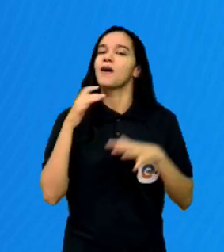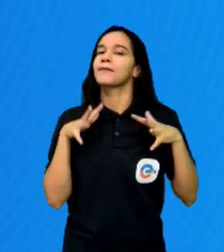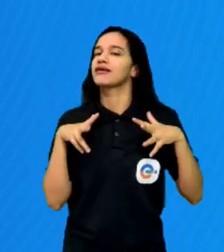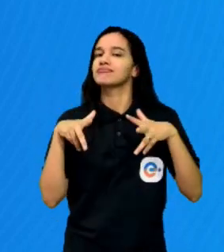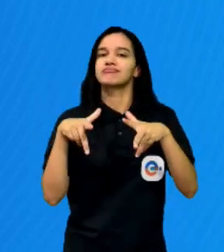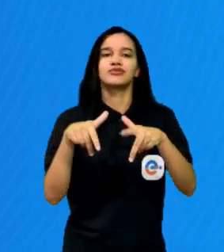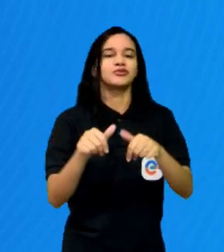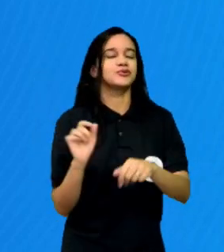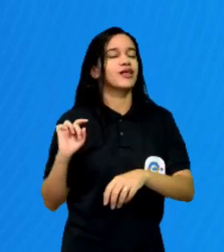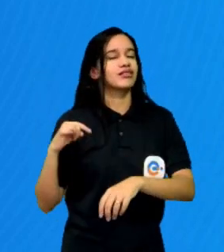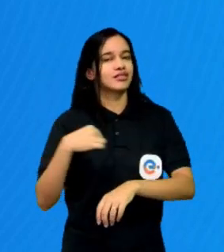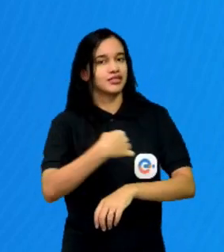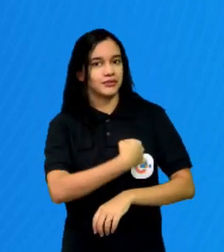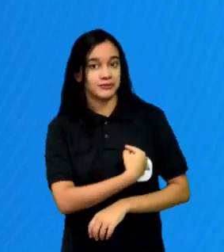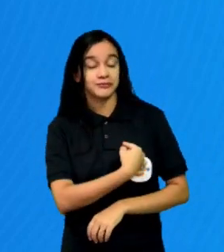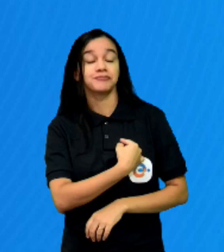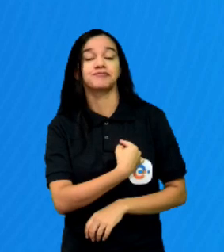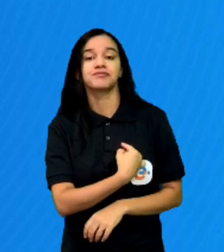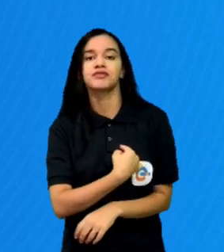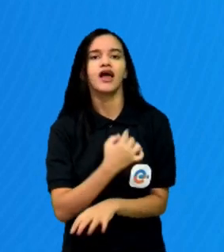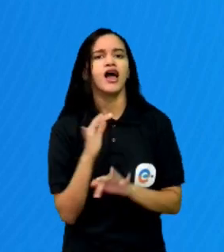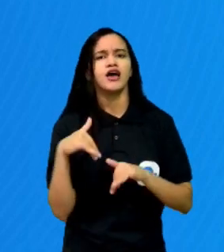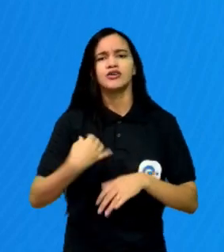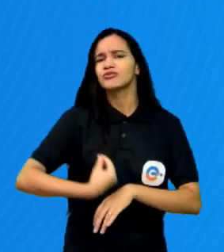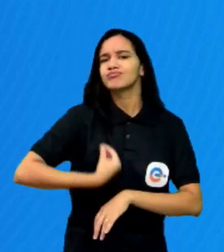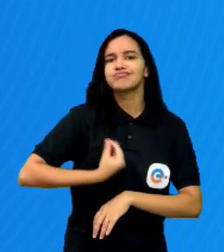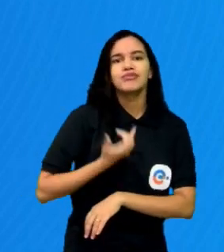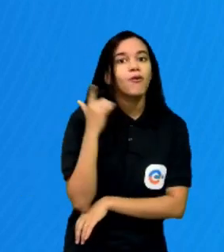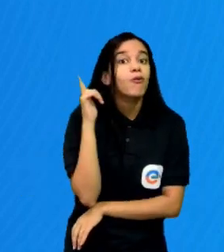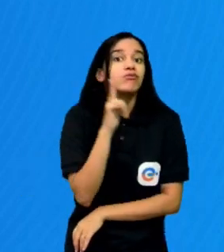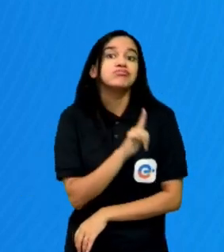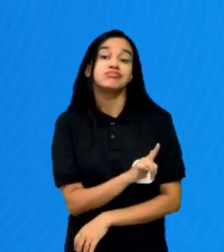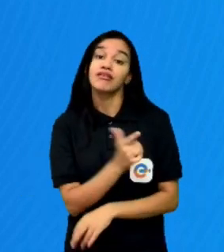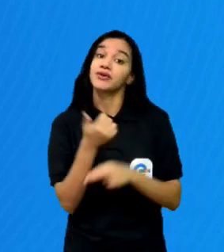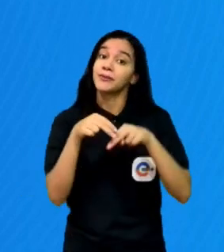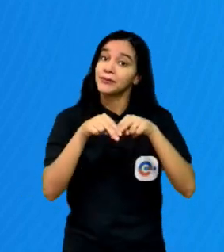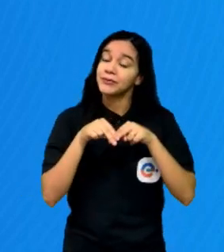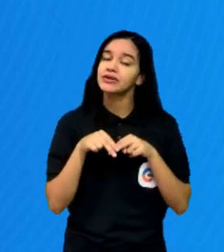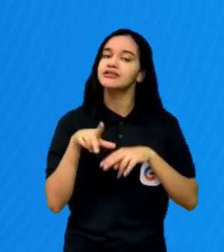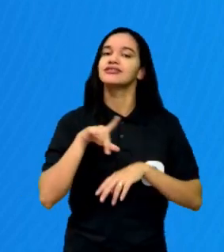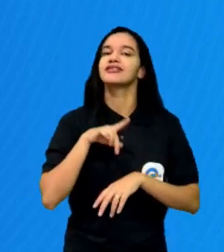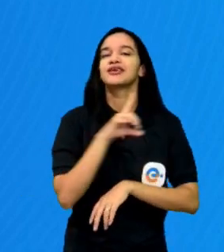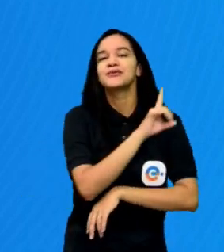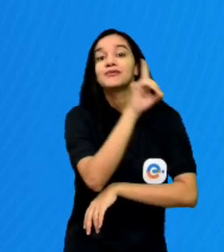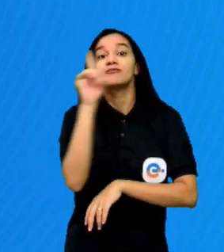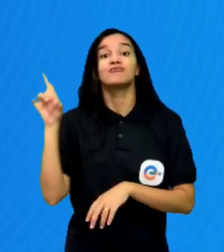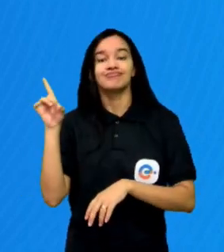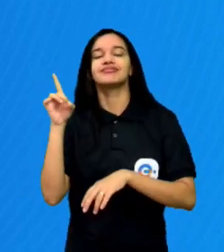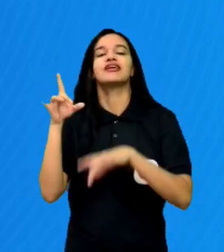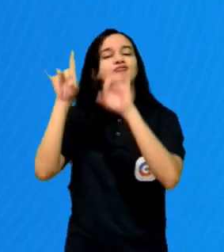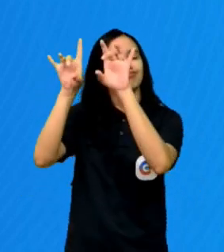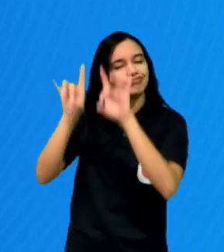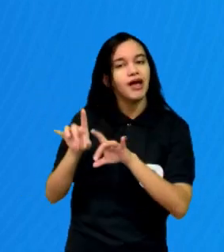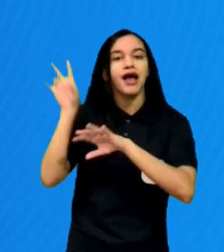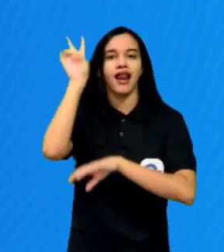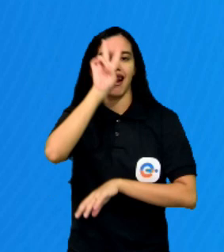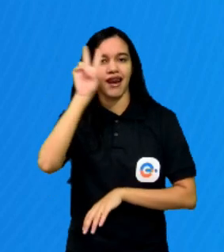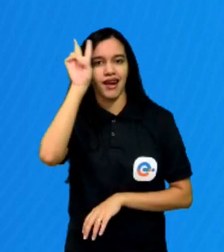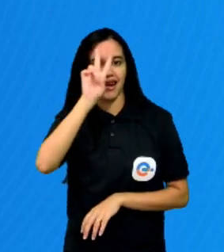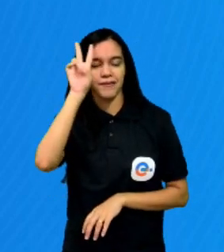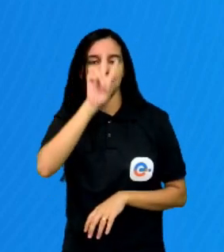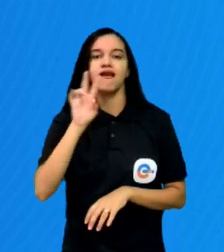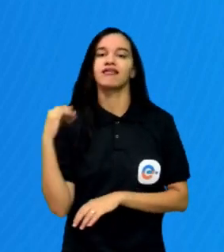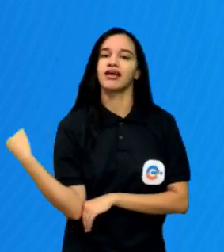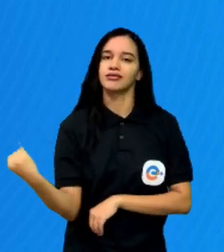nós. Sem ele, não conseguiríamos viver. Por isso, tem um dia dedicado para lembrar da sua